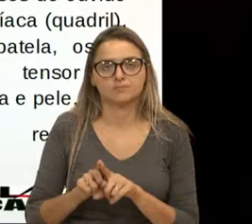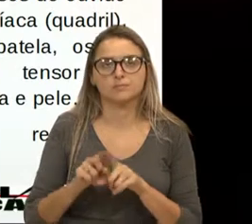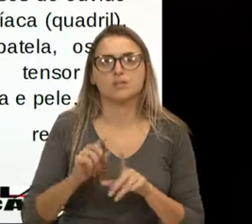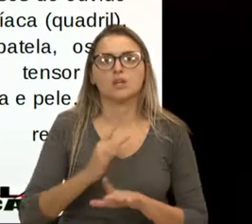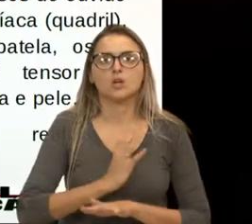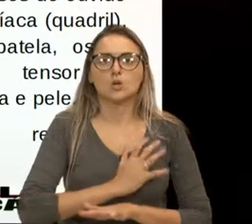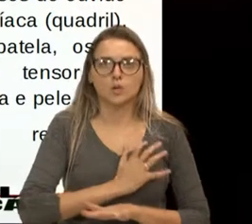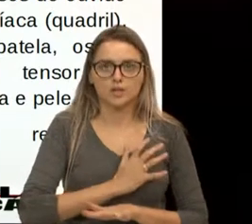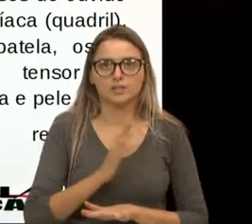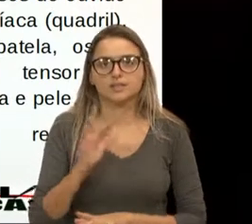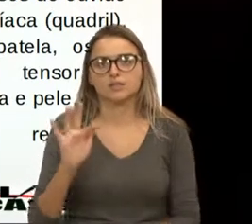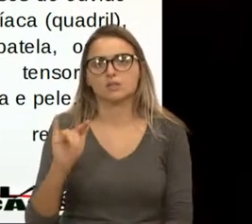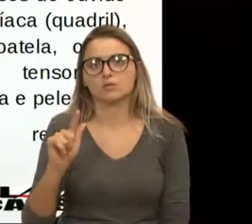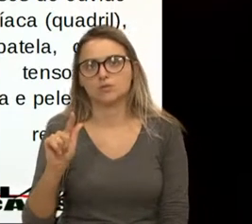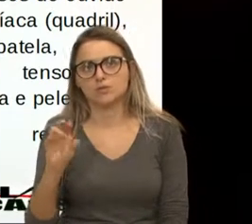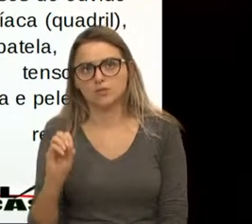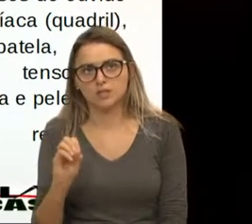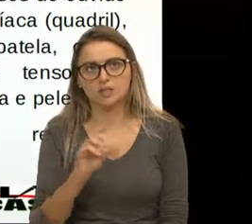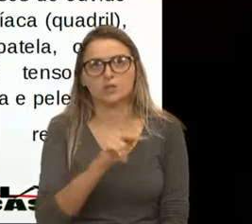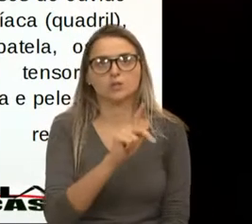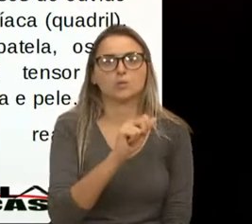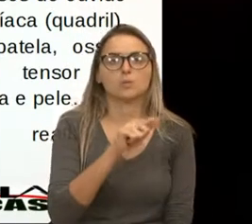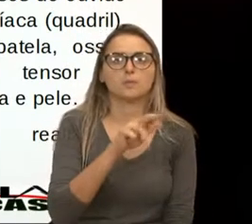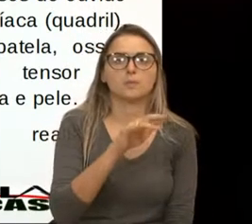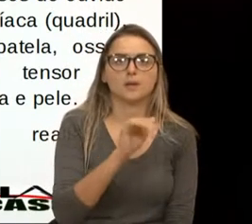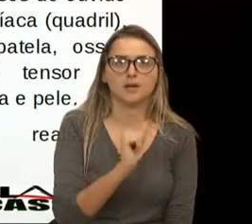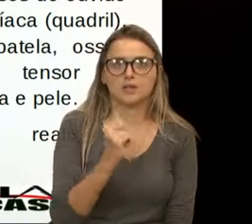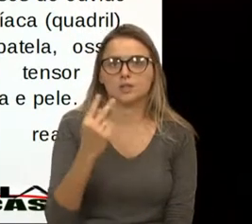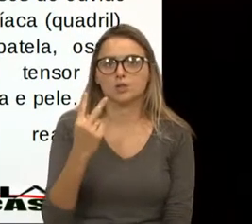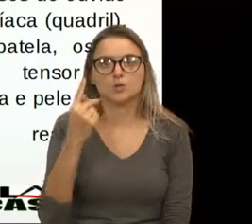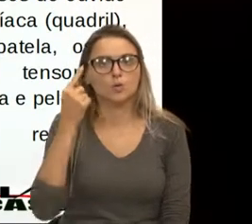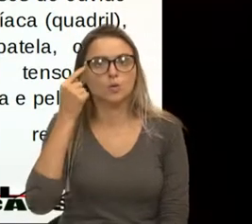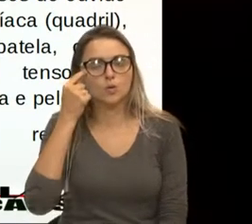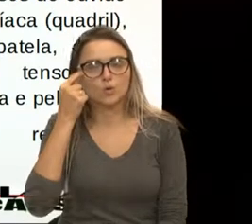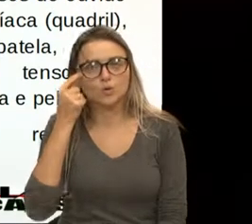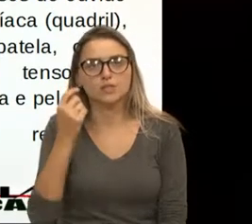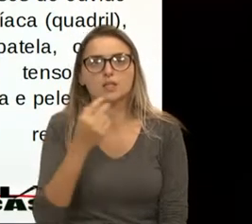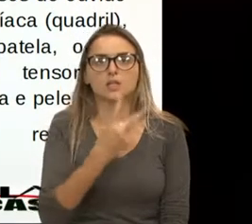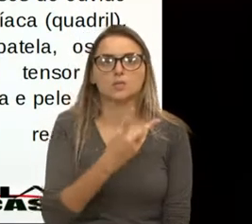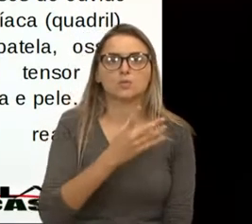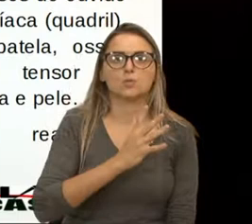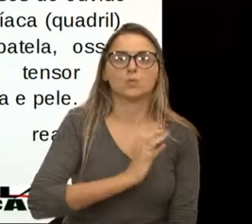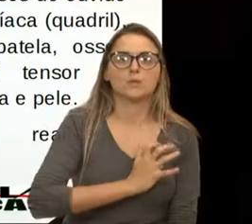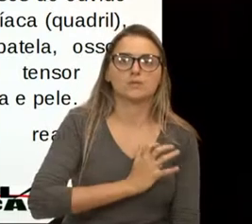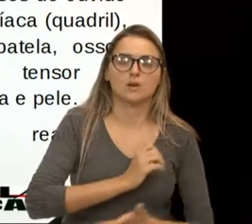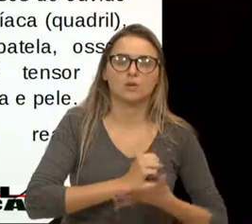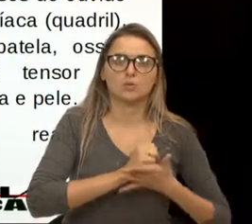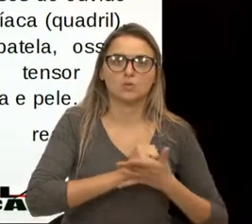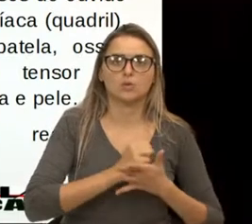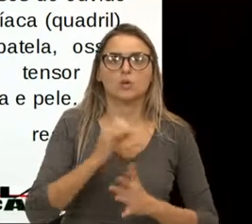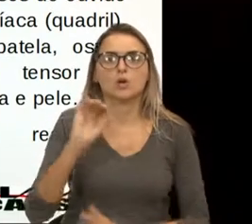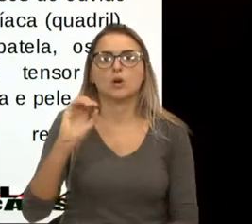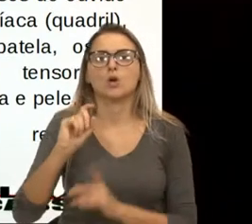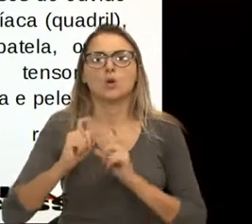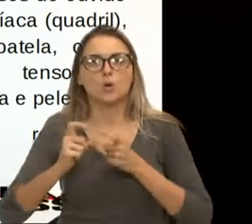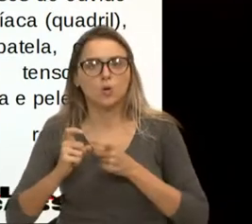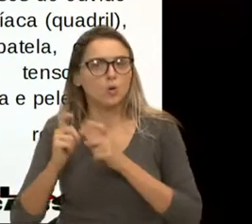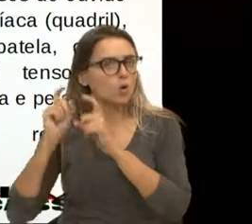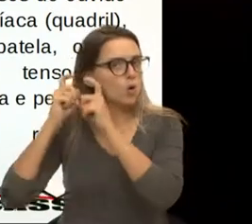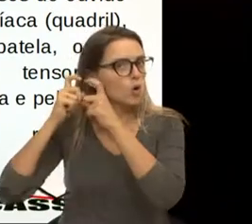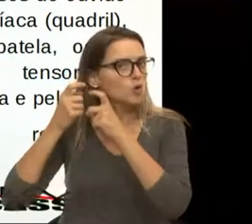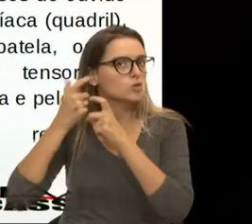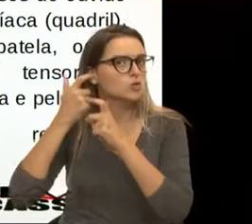coração, fígado, pâncreas, 2 córneas, 3 válvulas cardíacas, ossos do ouvido interno,